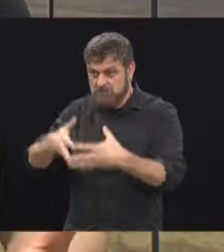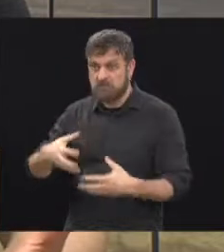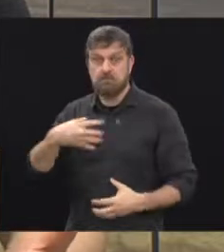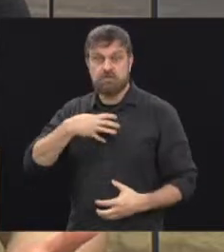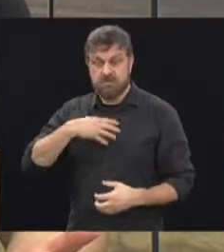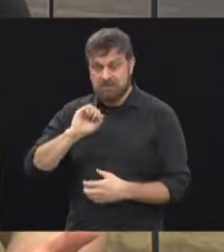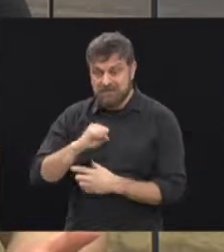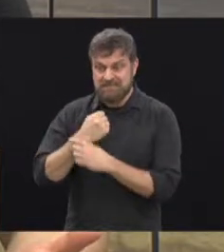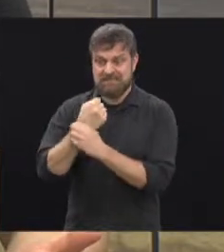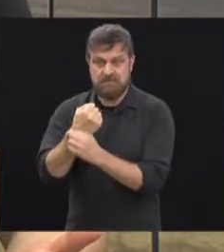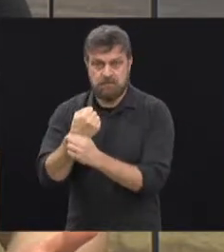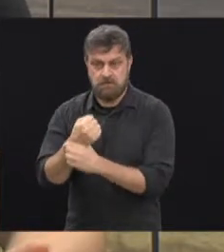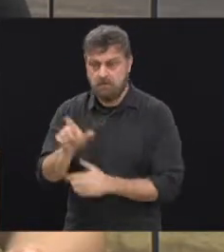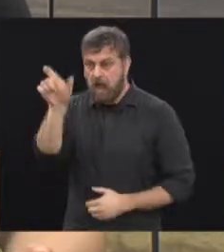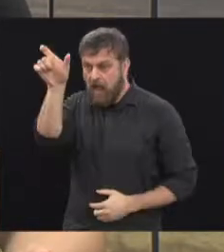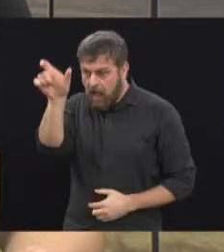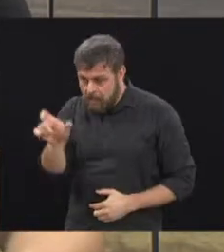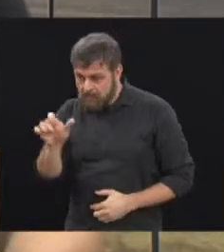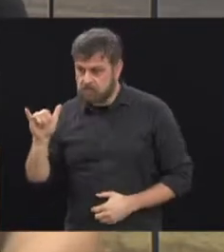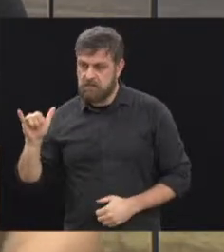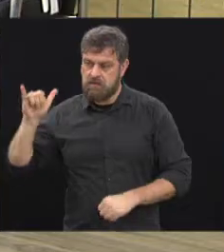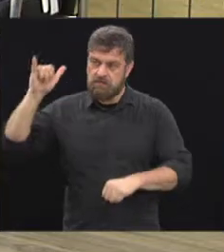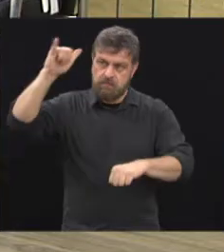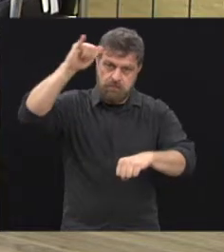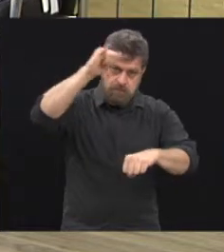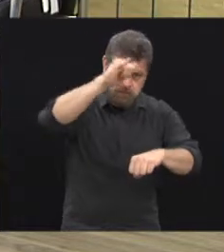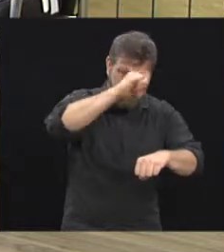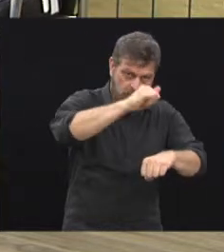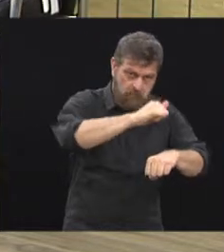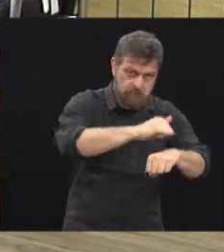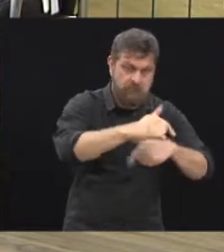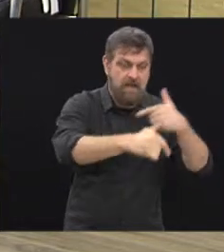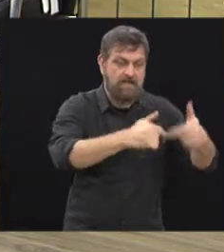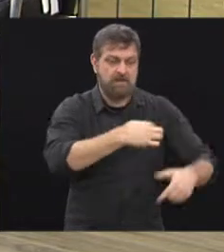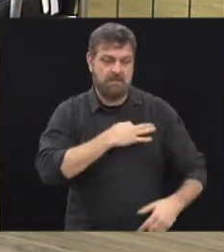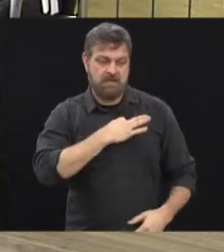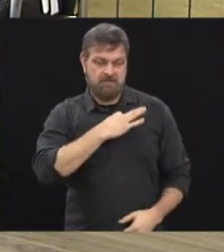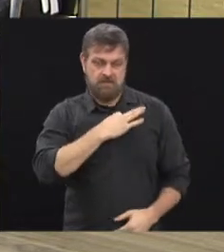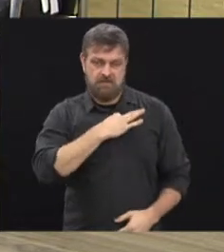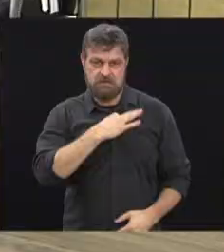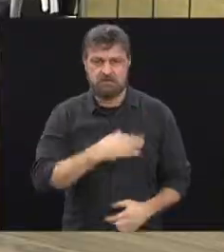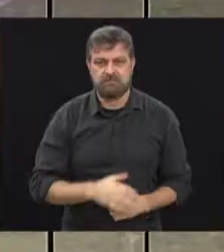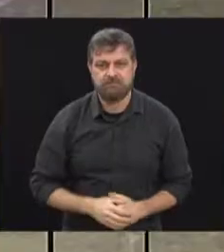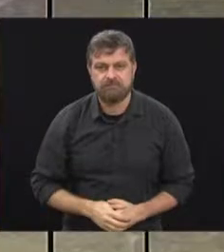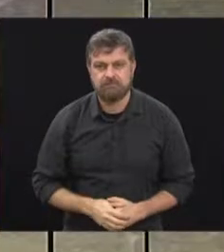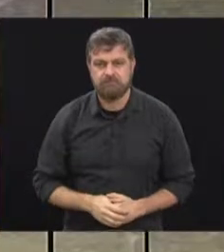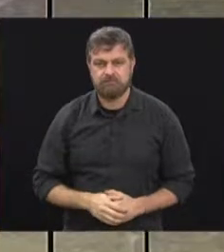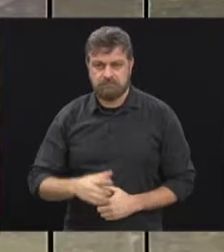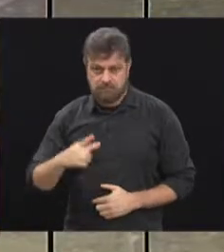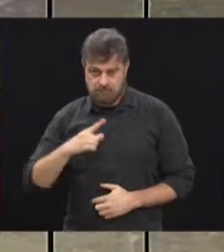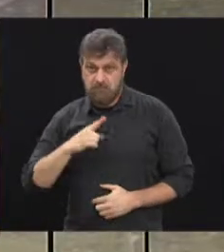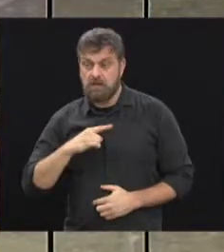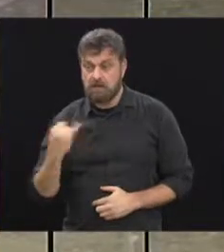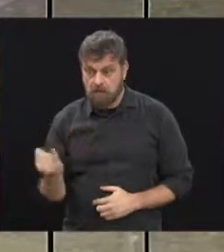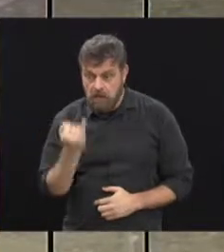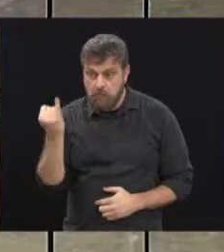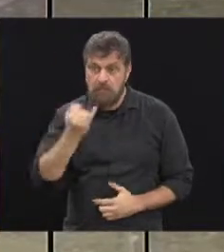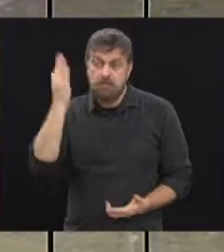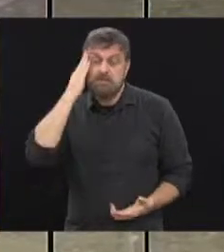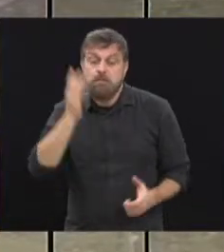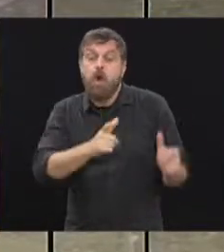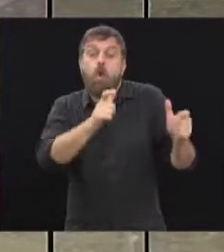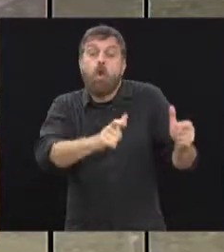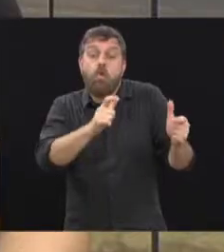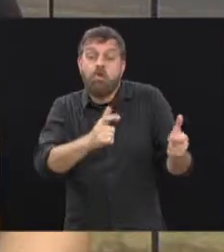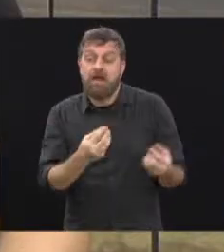segura e confortável para quem for fazer o voluntarismo. Então nós somos uma agência. Porque existe uma grande importância de saber para onde está